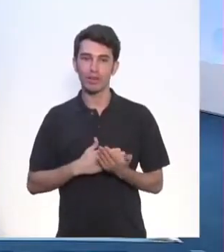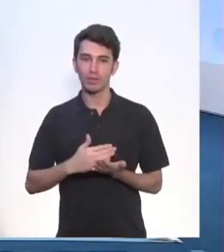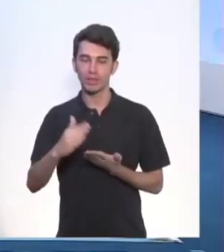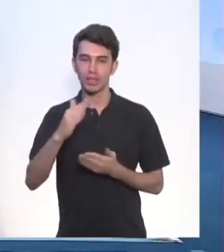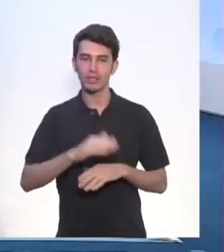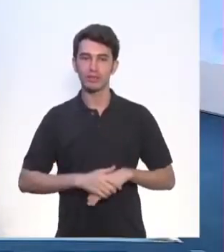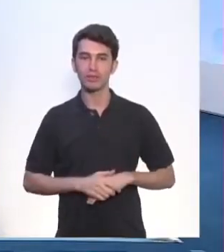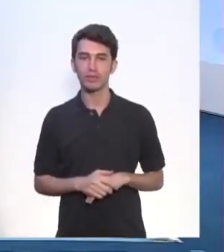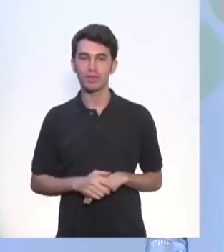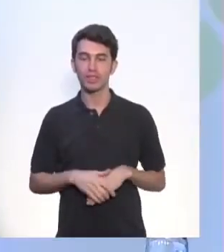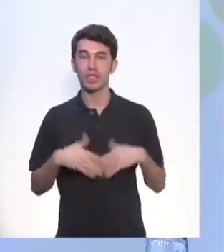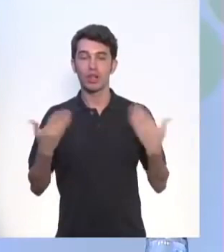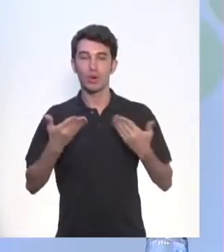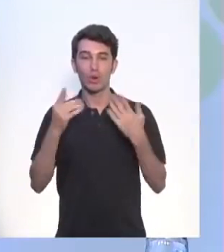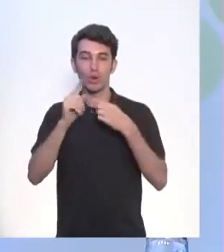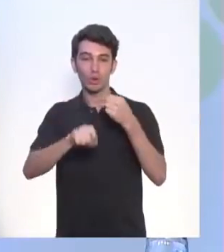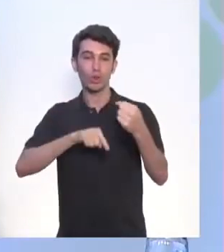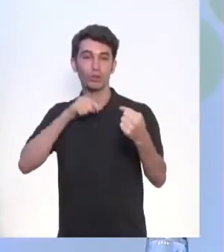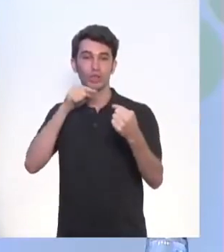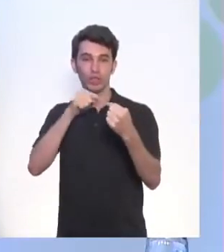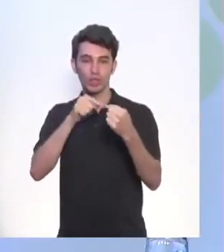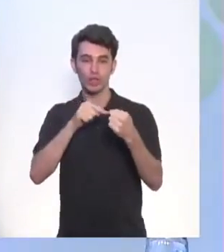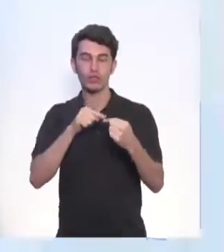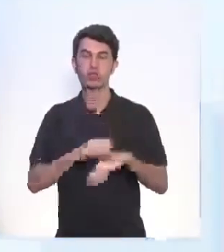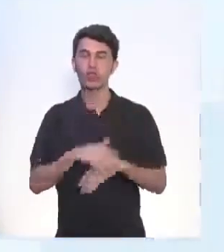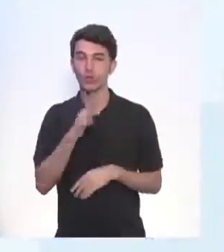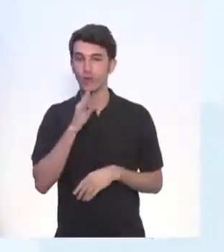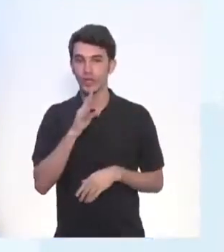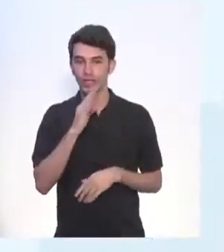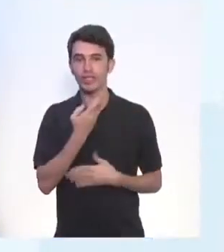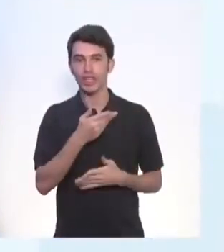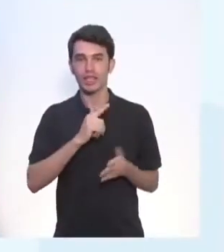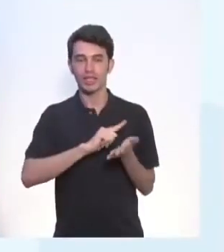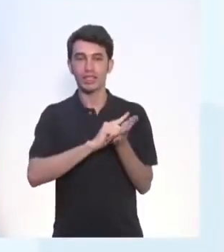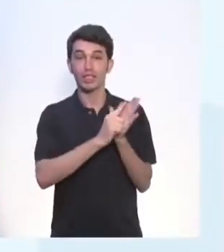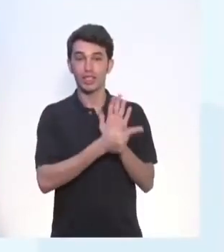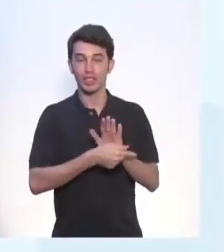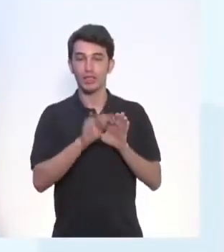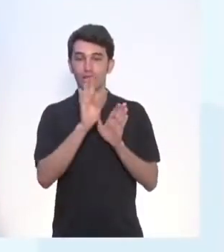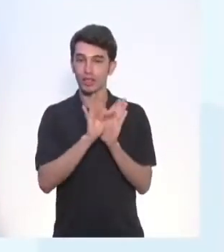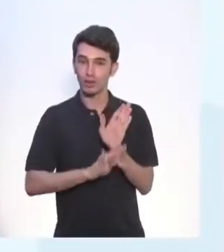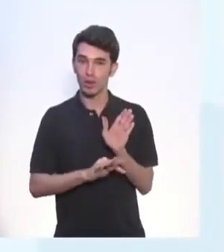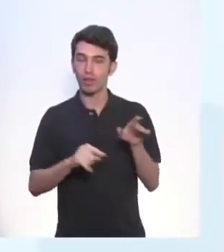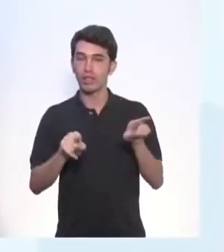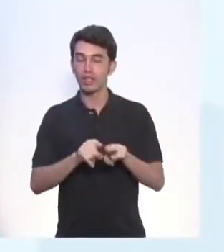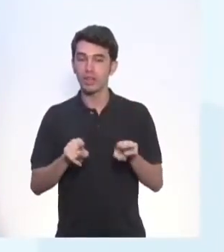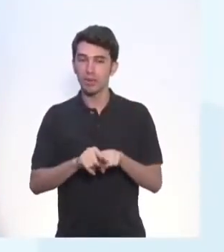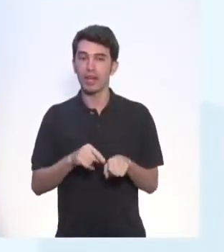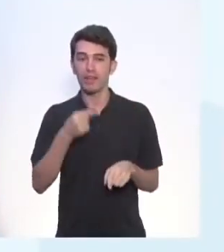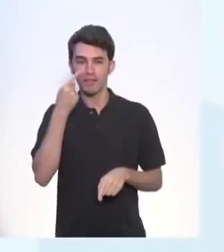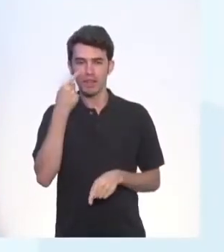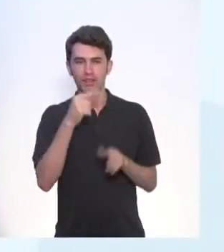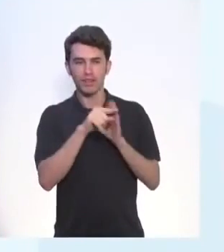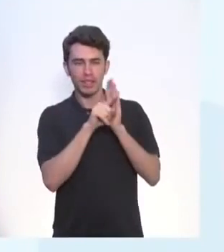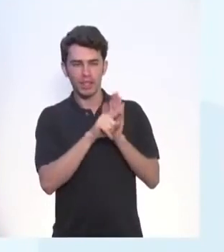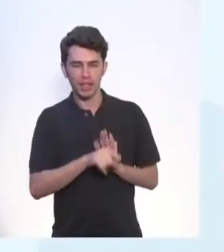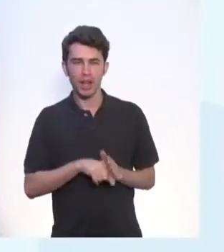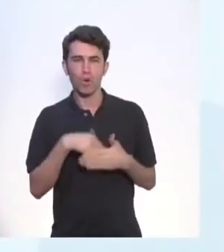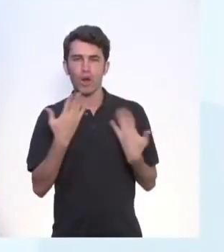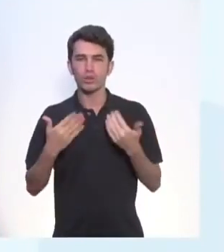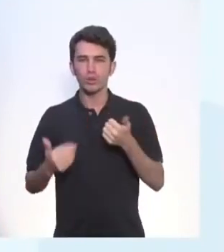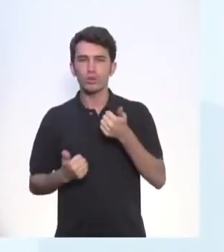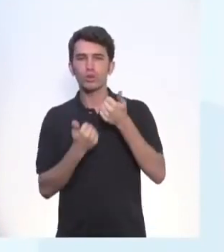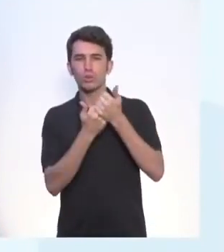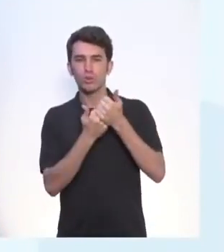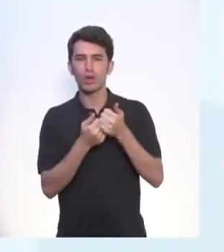Nós, então, teremos o objetivo de conhecer esse gênero textual e também verificar quais são os suportes, quais são as